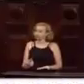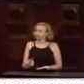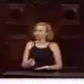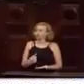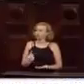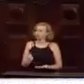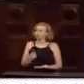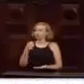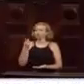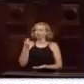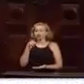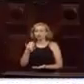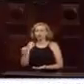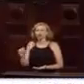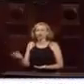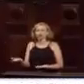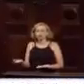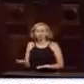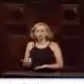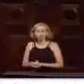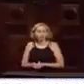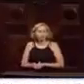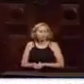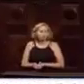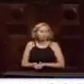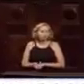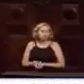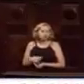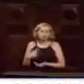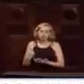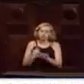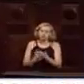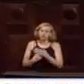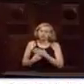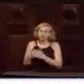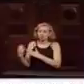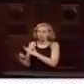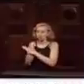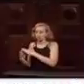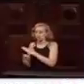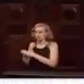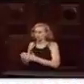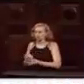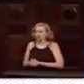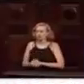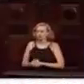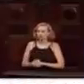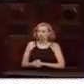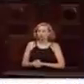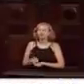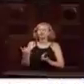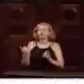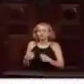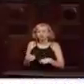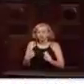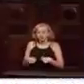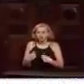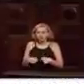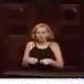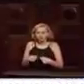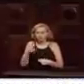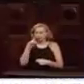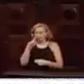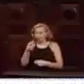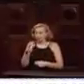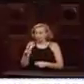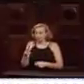nosso dia a dia. E com isso preservamos as instituições, que precisam sim ser